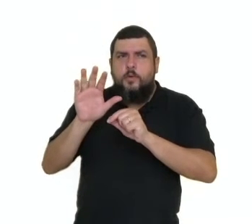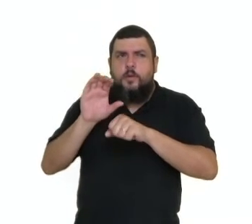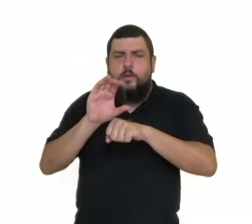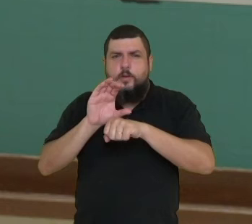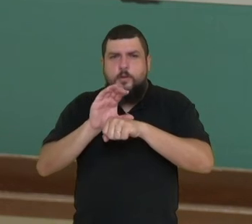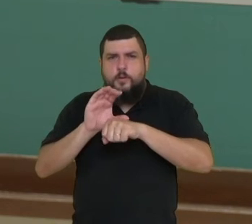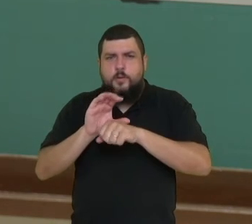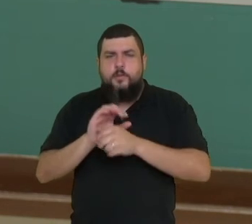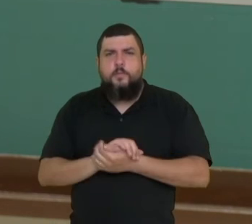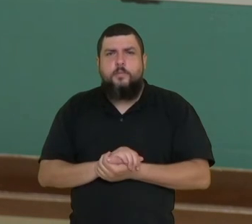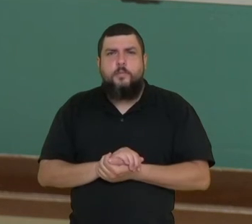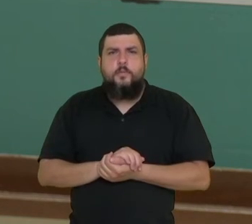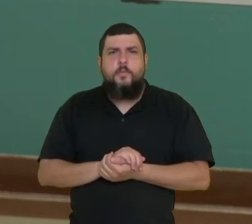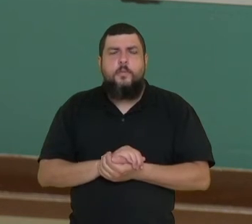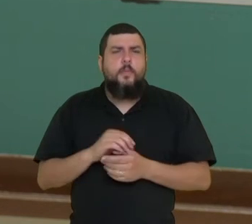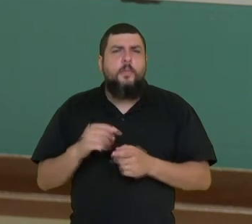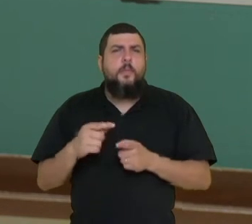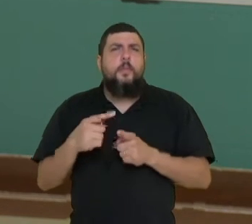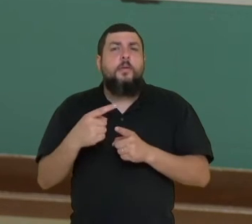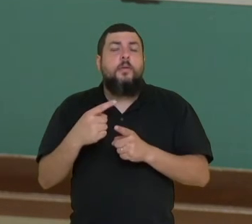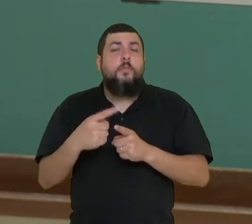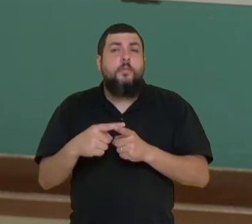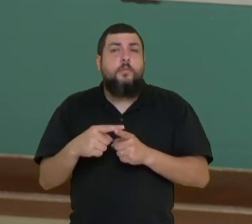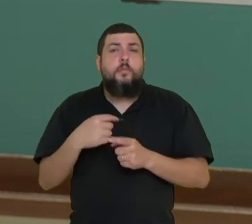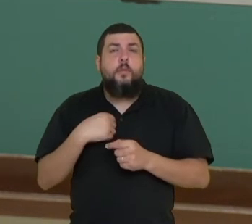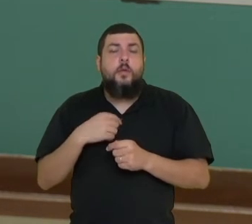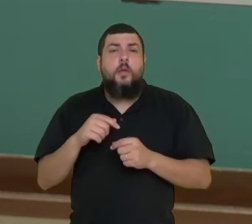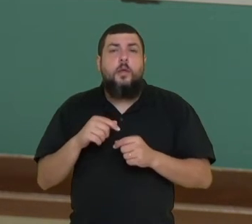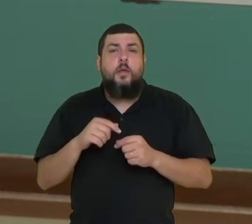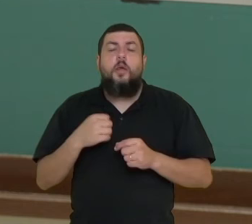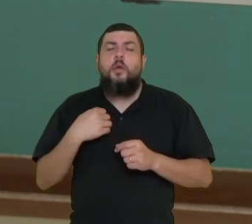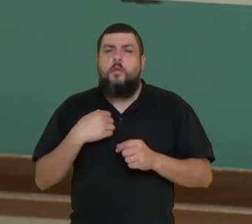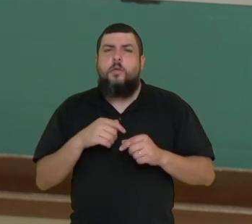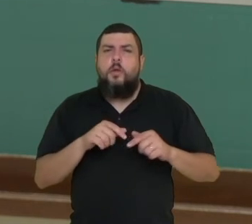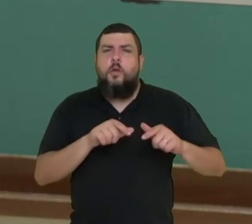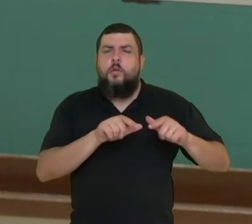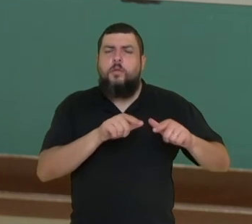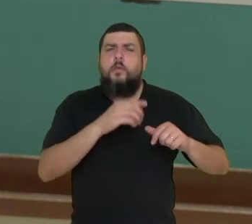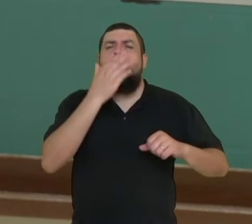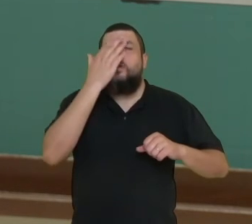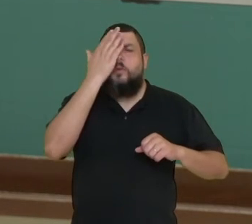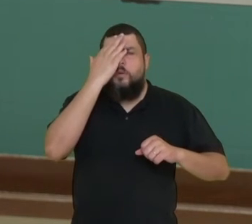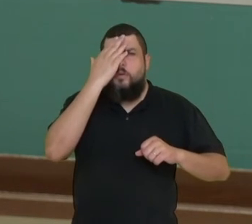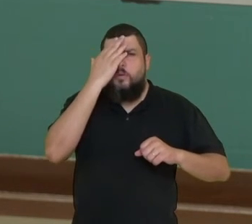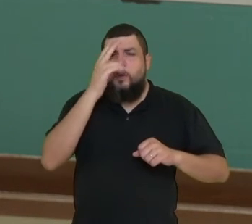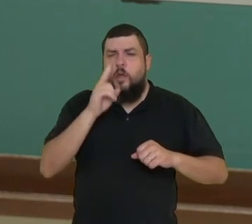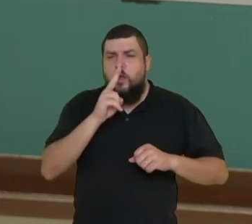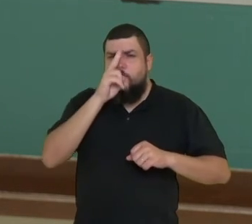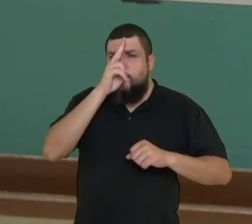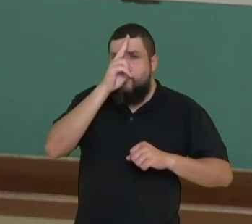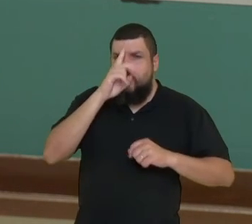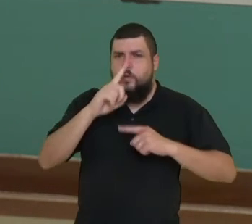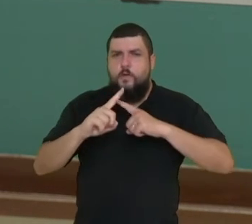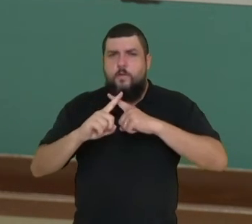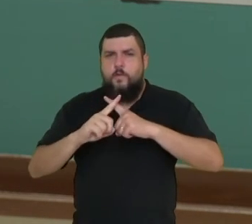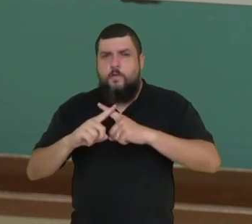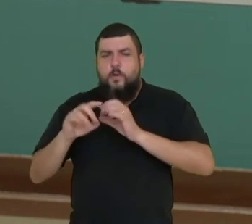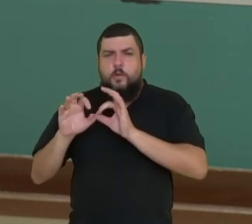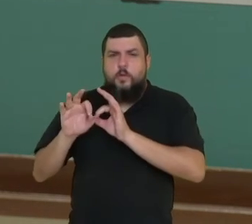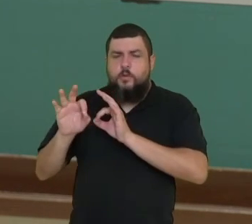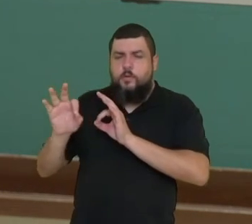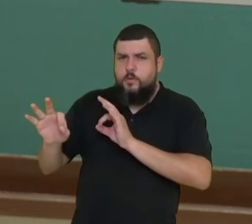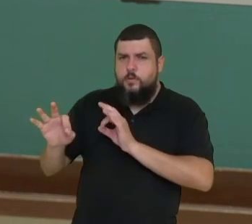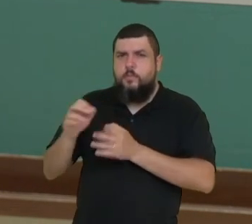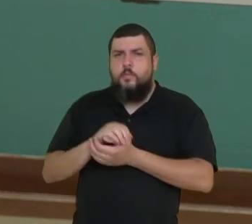isso, né? Porque trabalho, eu sei que é força vezes distância. Então uma das técnicas que eu posso fazer é igualar